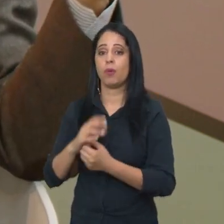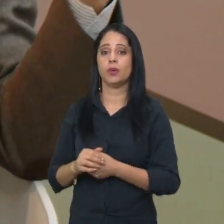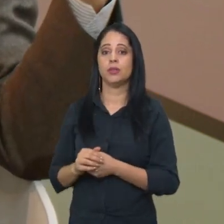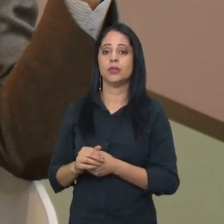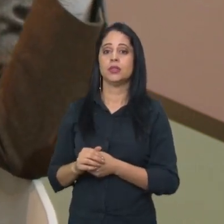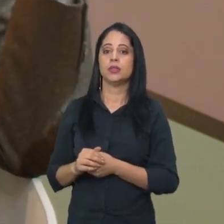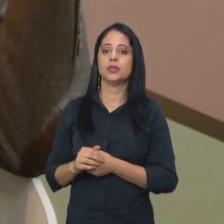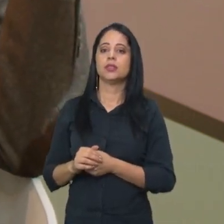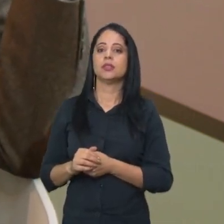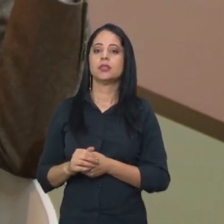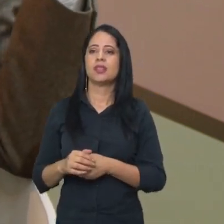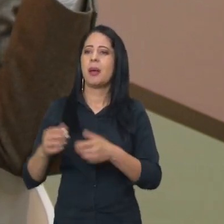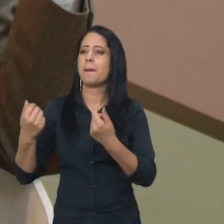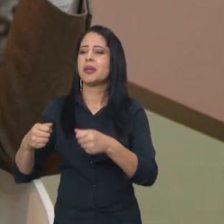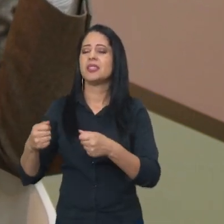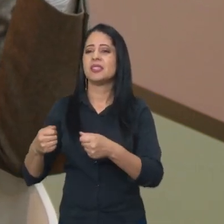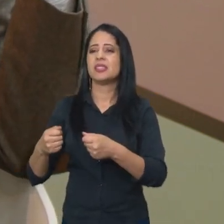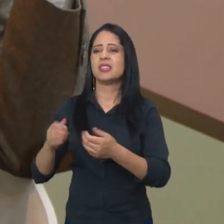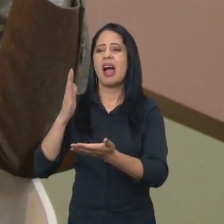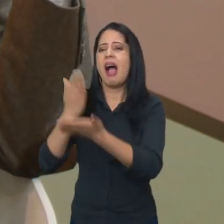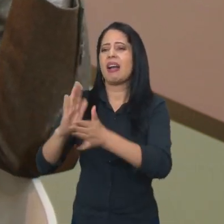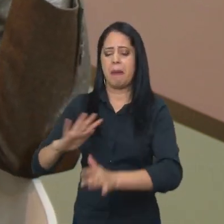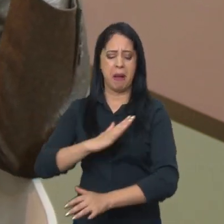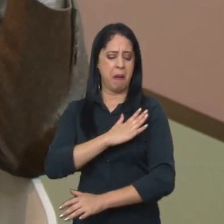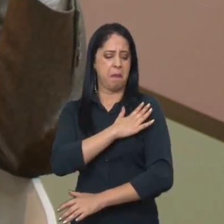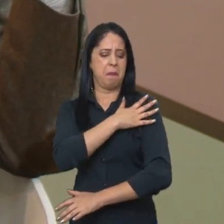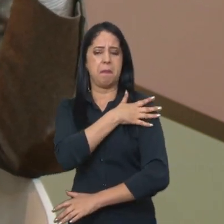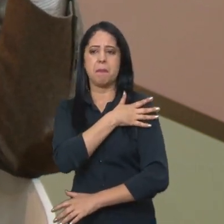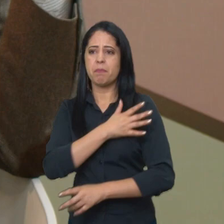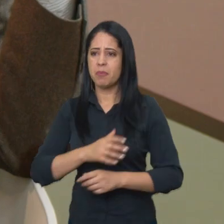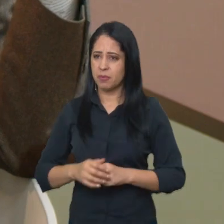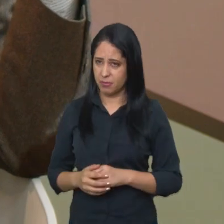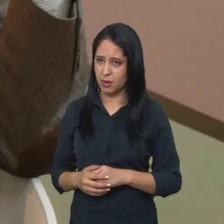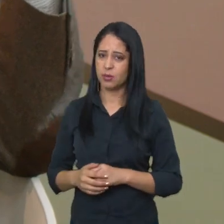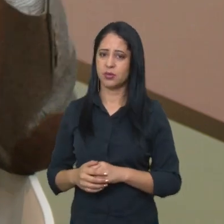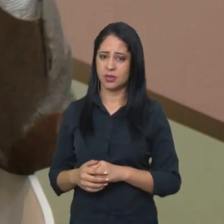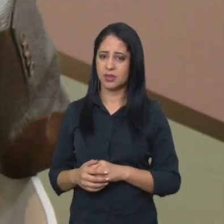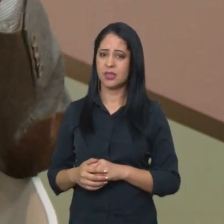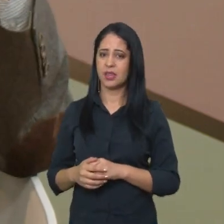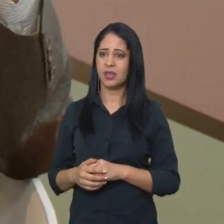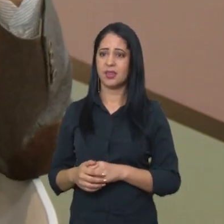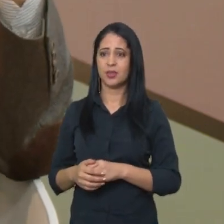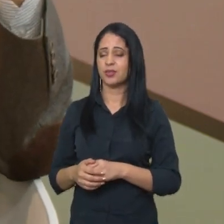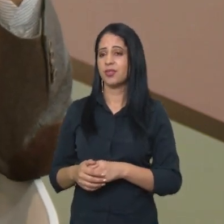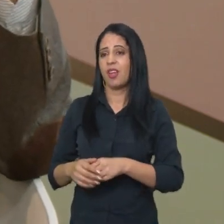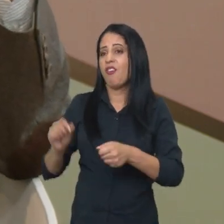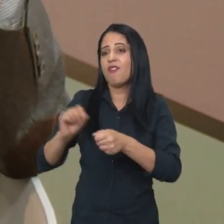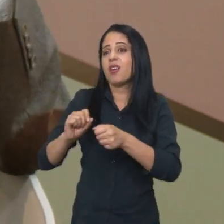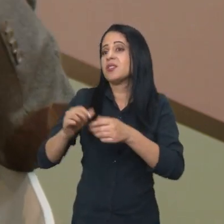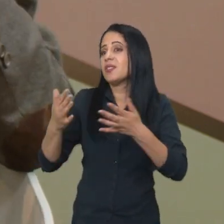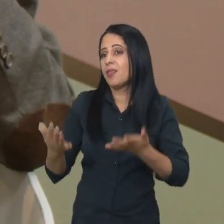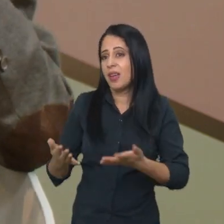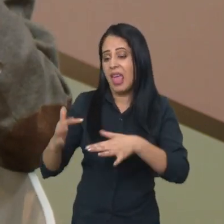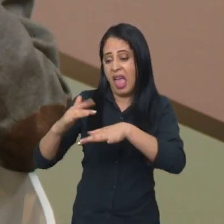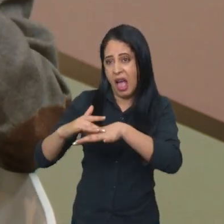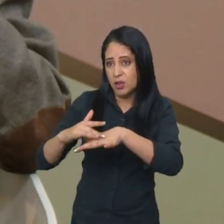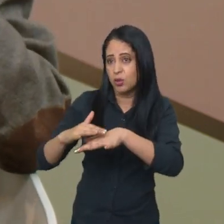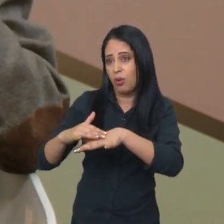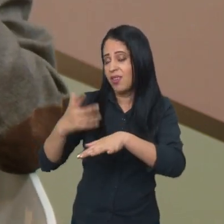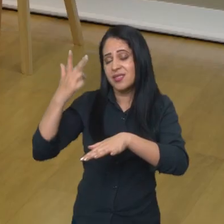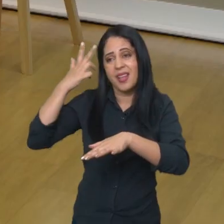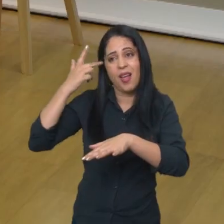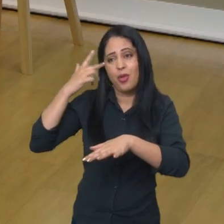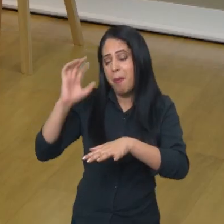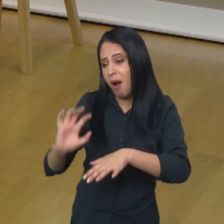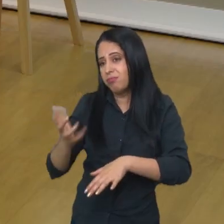estigma. Assim, a gente tem que derrubar isso, né? A gente tem que se instruir e ver que faz parte da vida. Sim. Que nem quantas doenças,